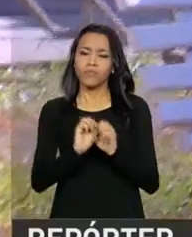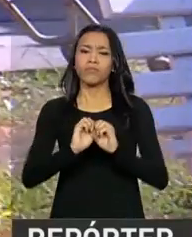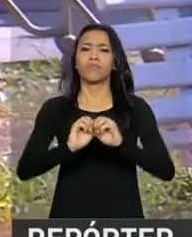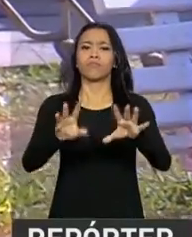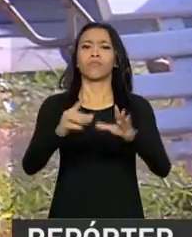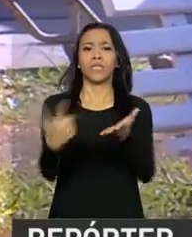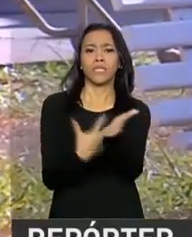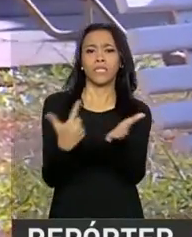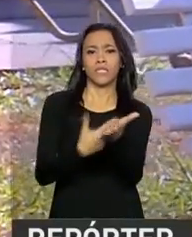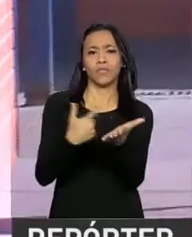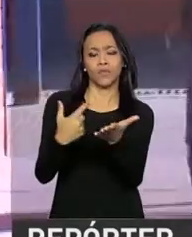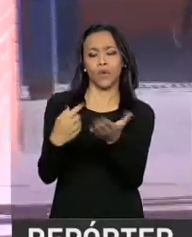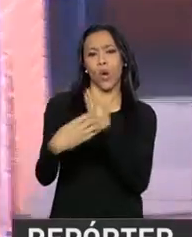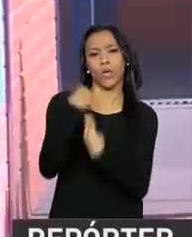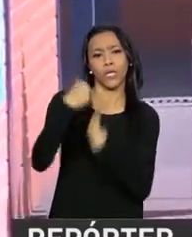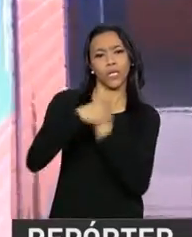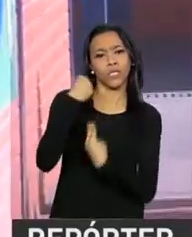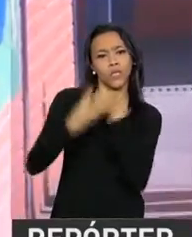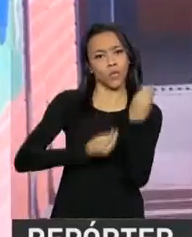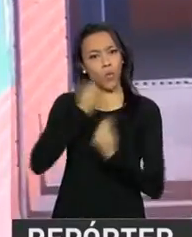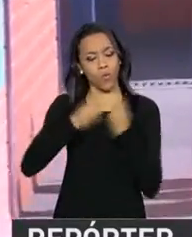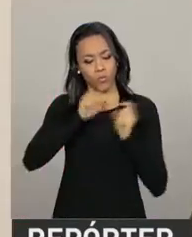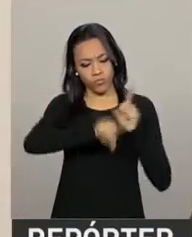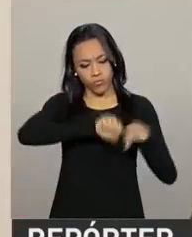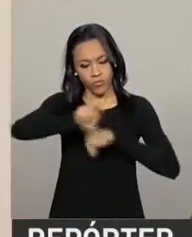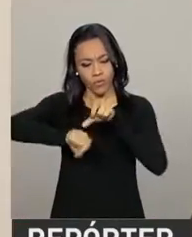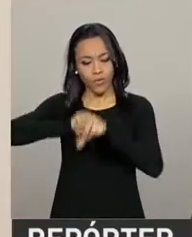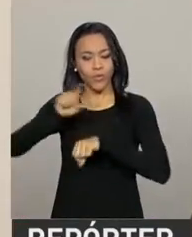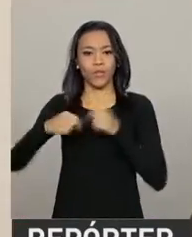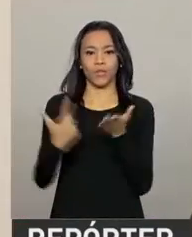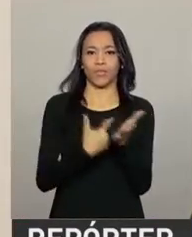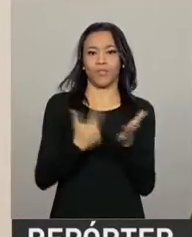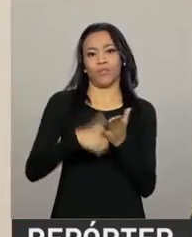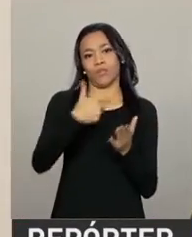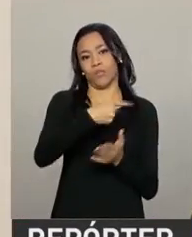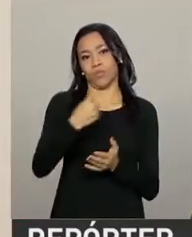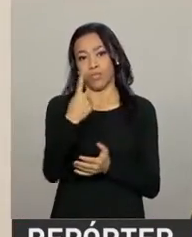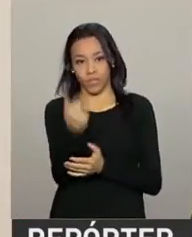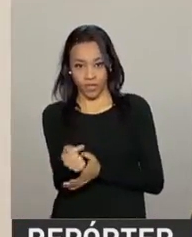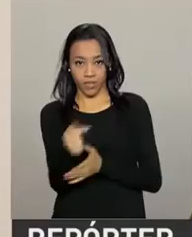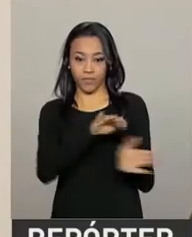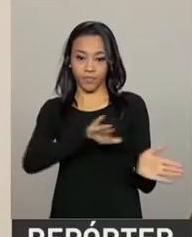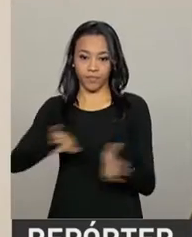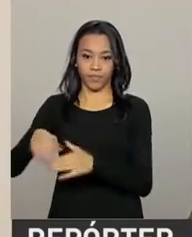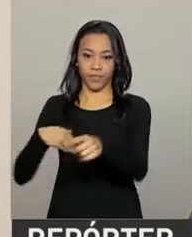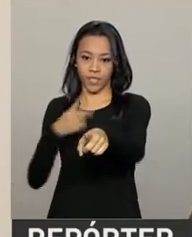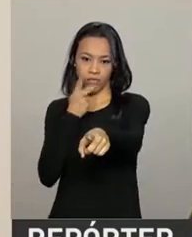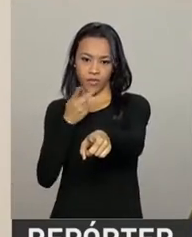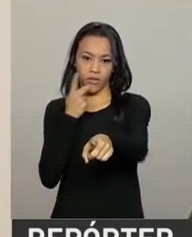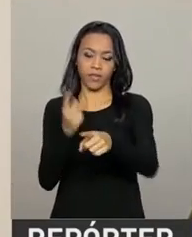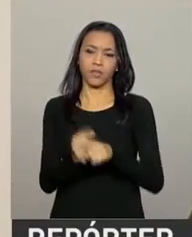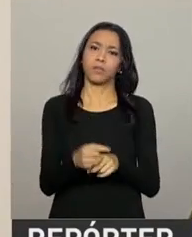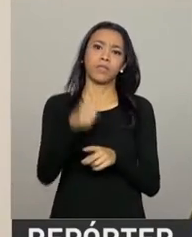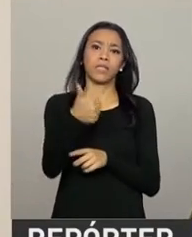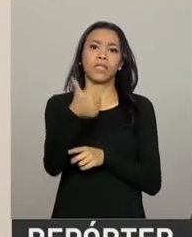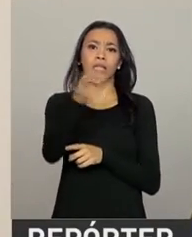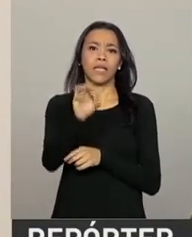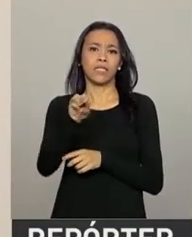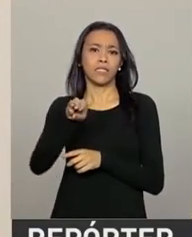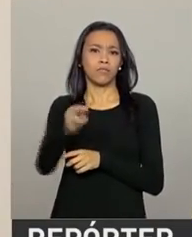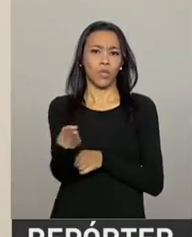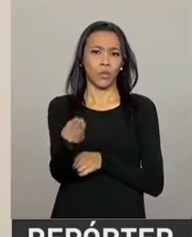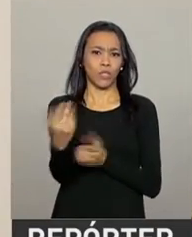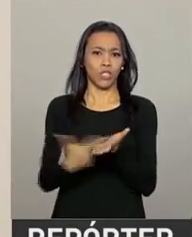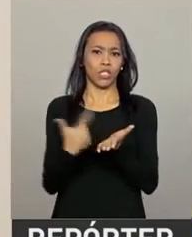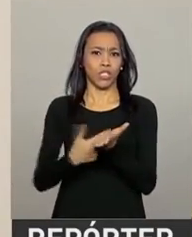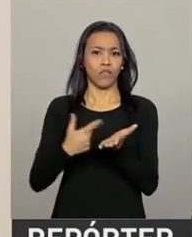guia de livros didáticos 2017 e escritor brasileiro mais famoso vem de 10 milhões de livros nós